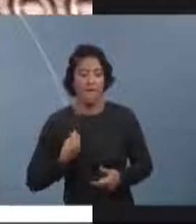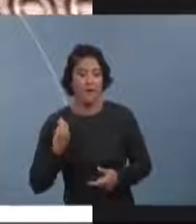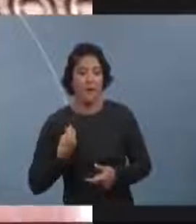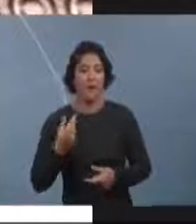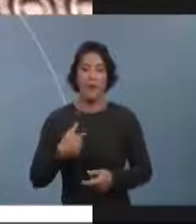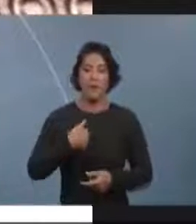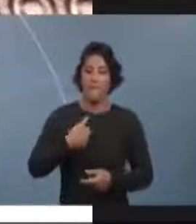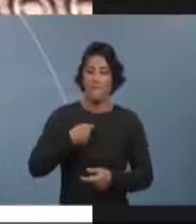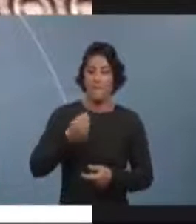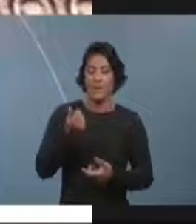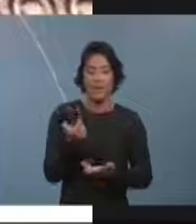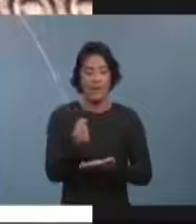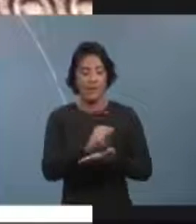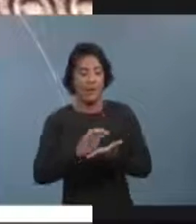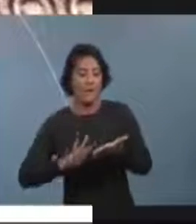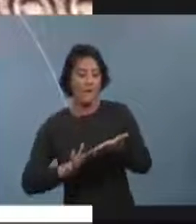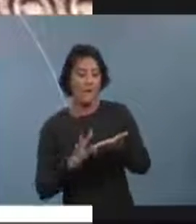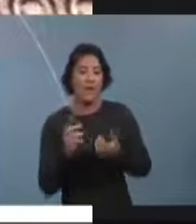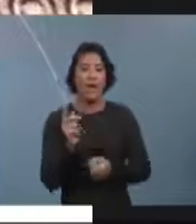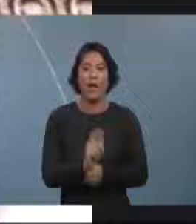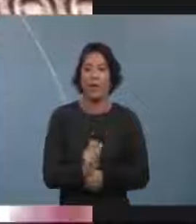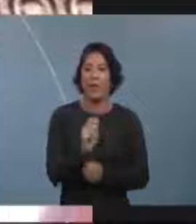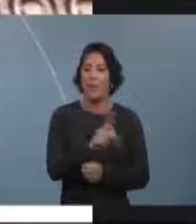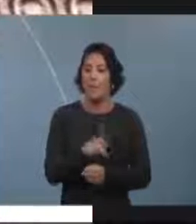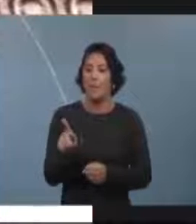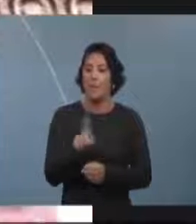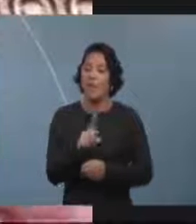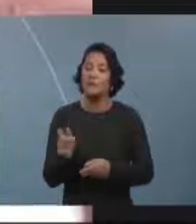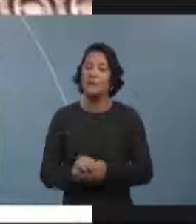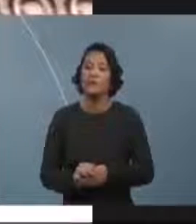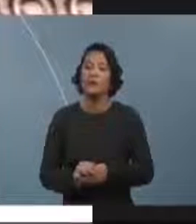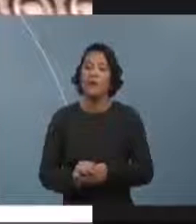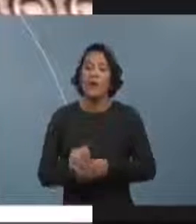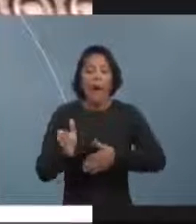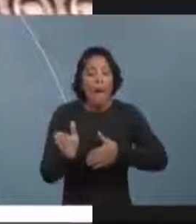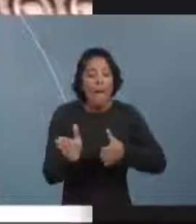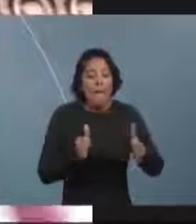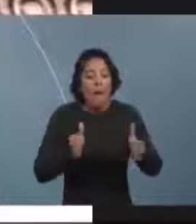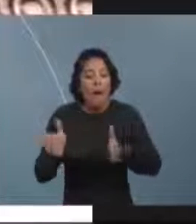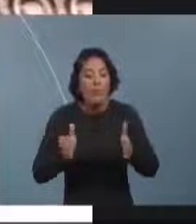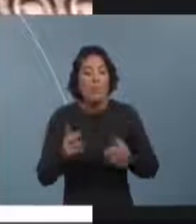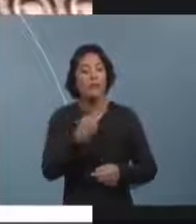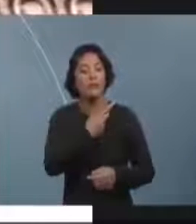atividade docente, aos mandatos que exerci de